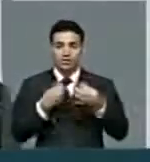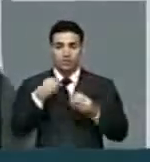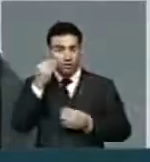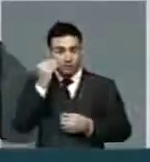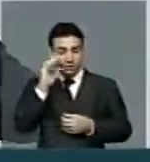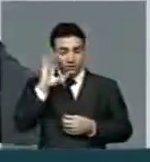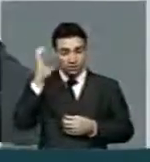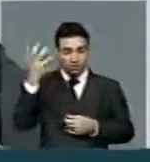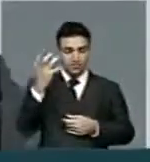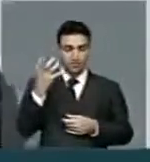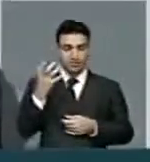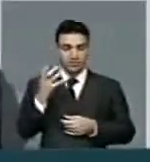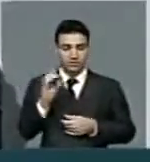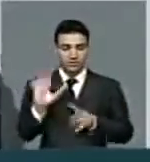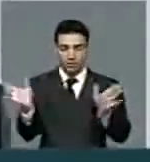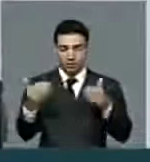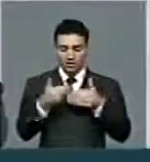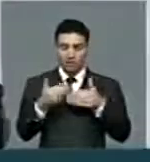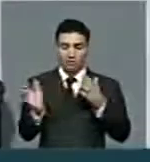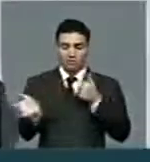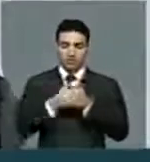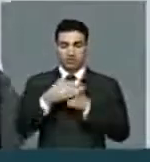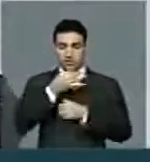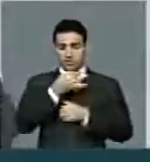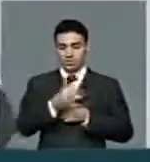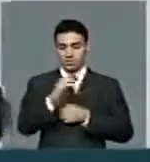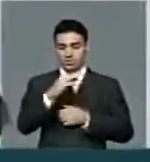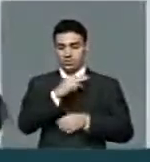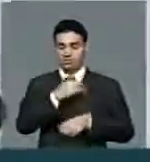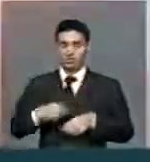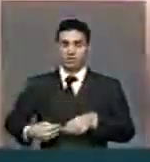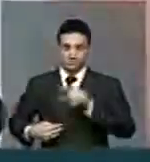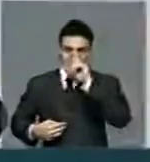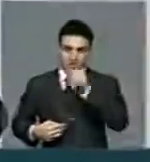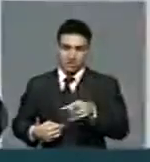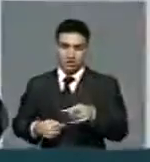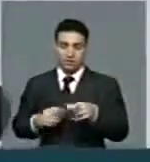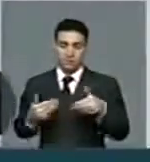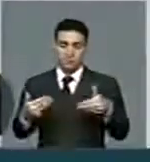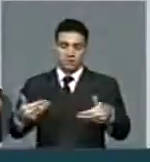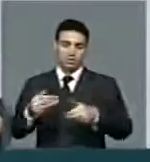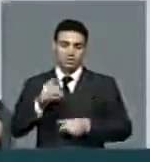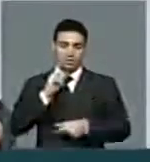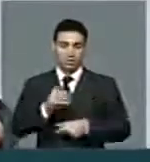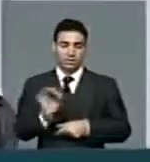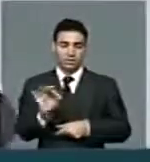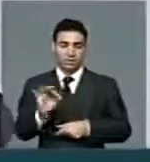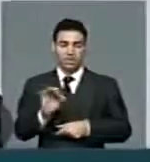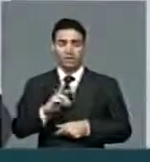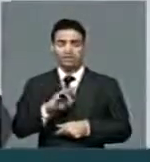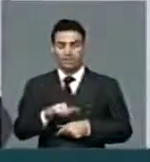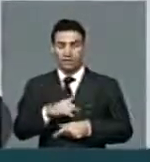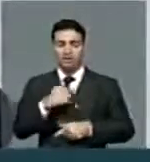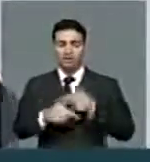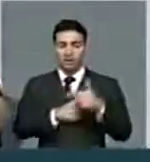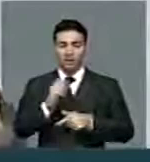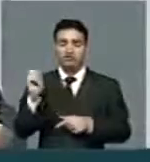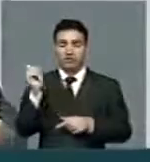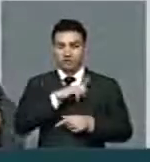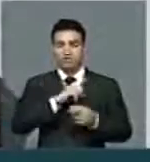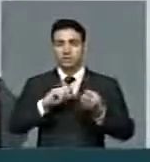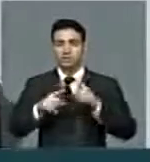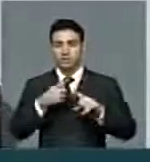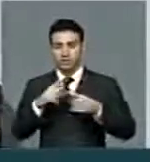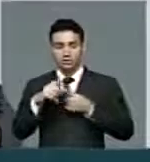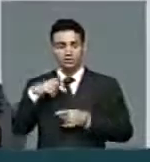e não uma coisa fechada, uma iniciativa limitada aos órgãos ambientais. Vai dar trabalho essa articulação política, mas eu